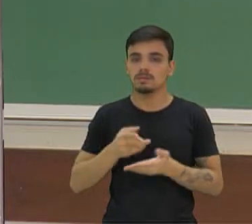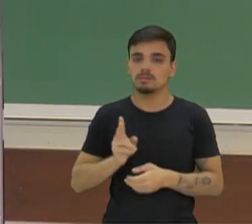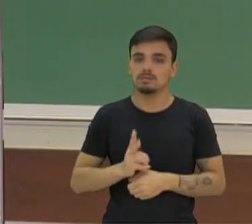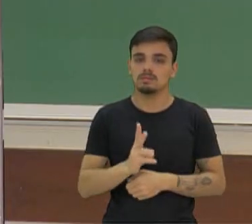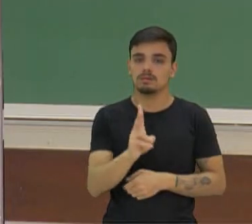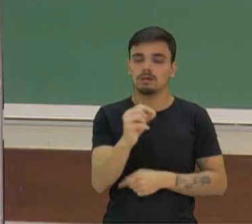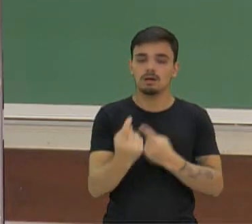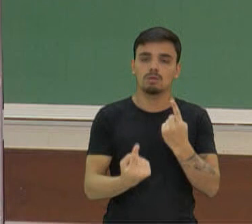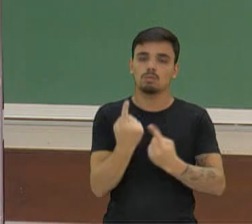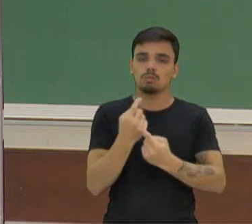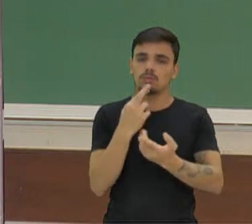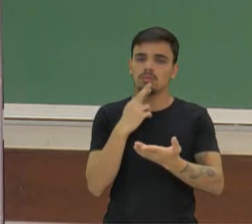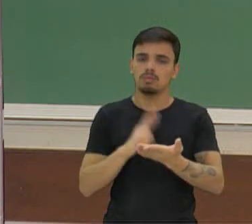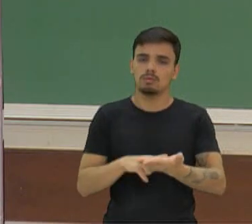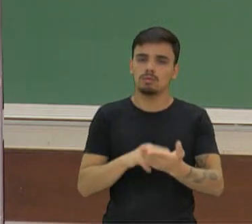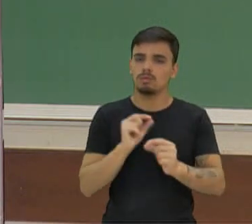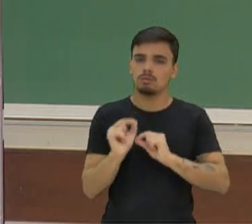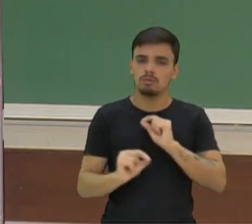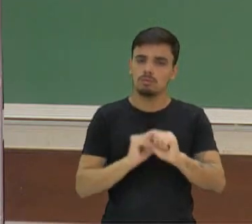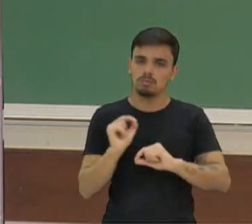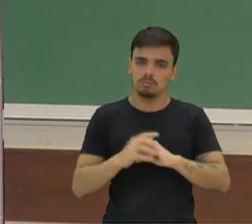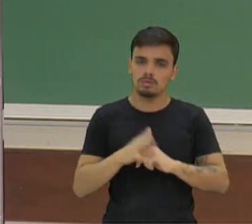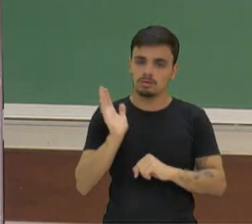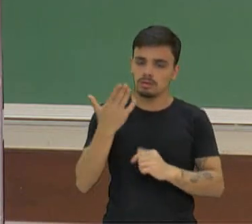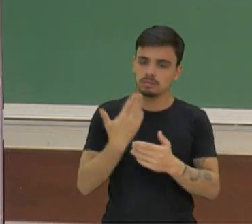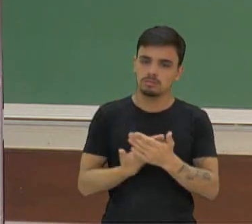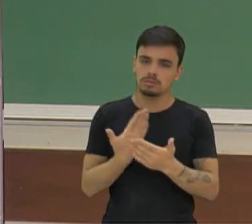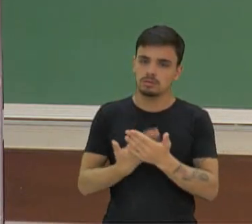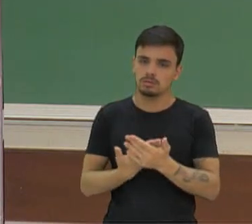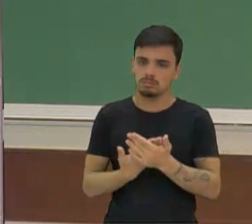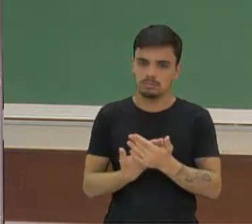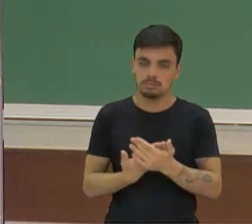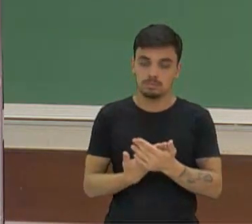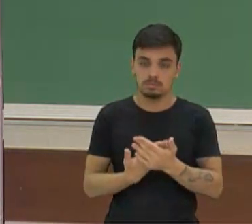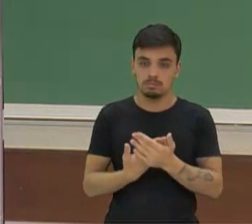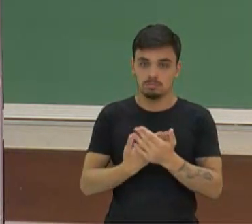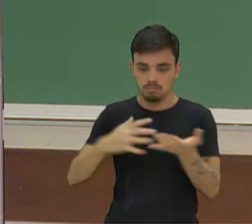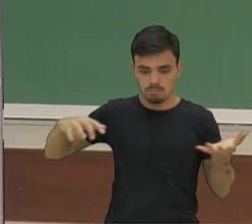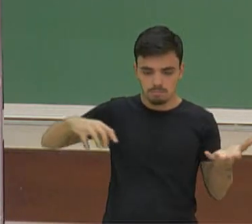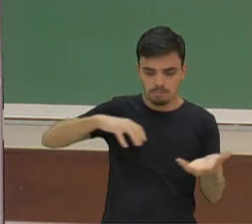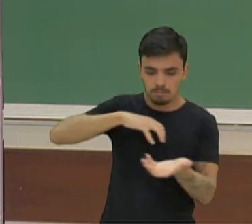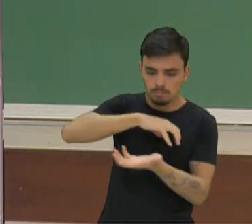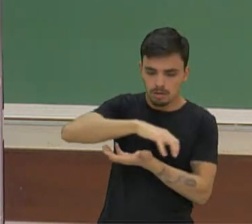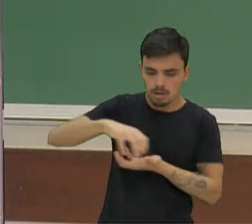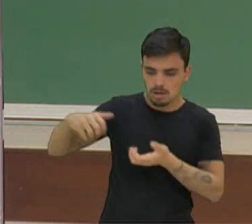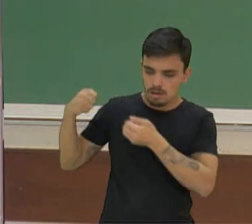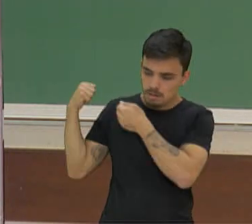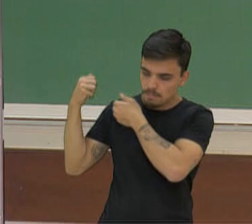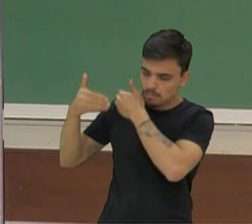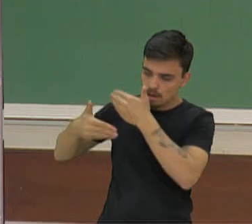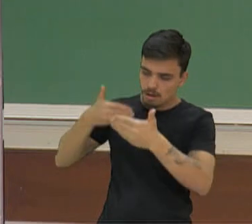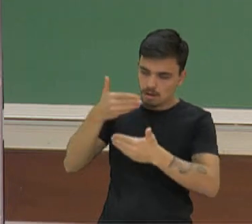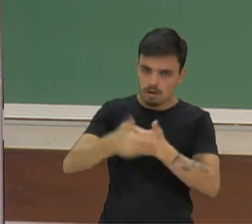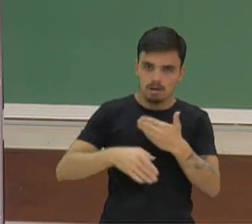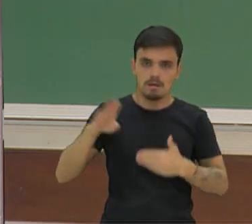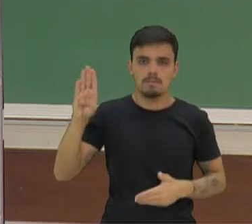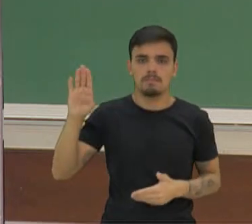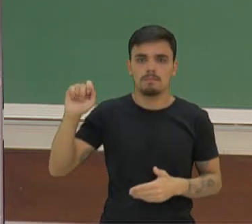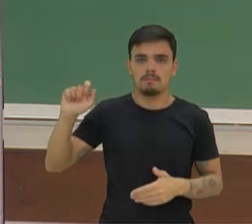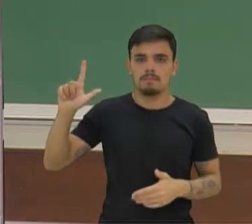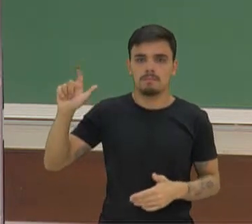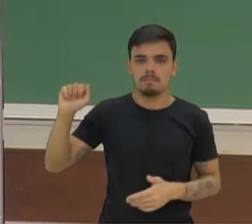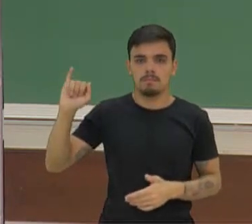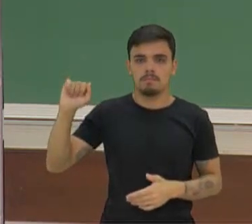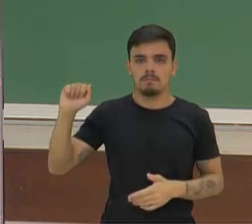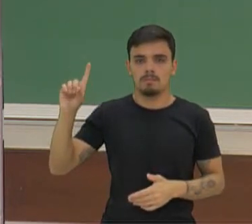Qual foi o resultado? Então, até agora, o que nós estudamos? Estudamos que o movimento da balaiada começa com os seguidores